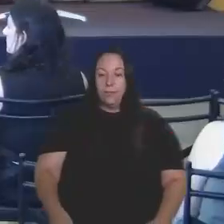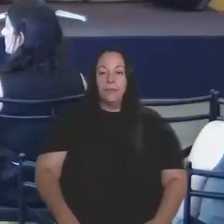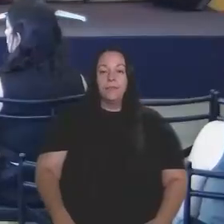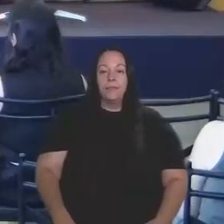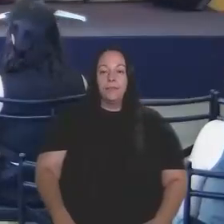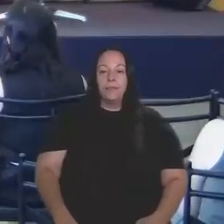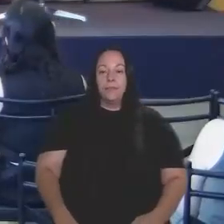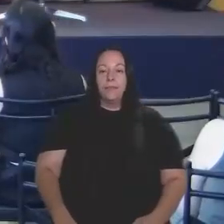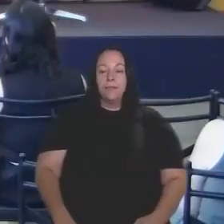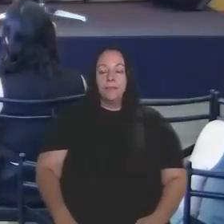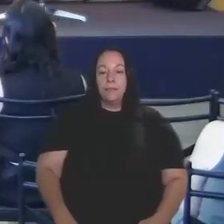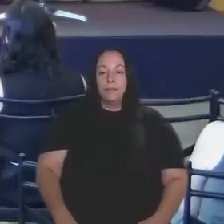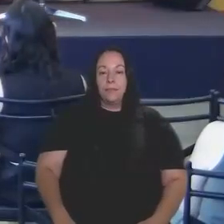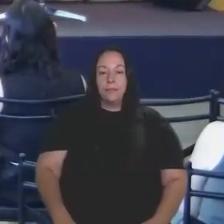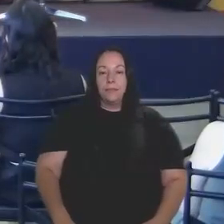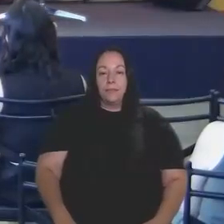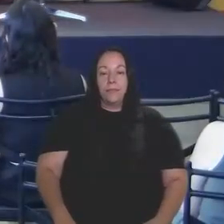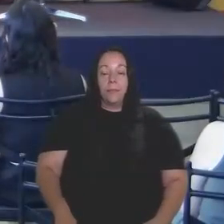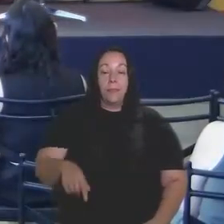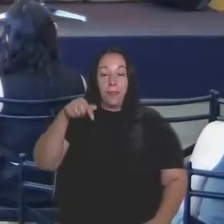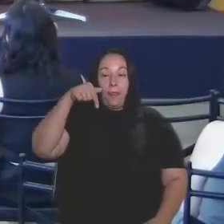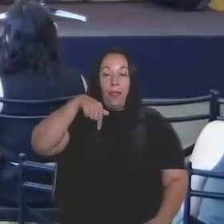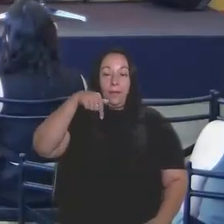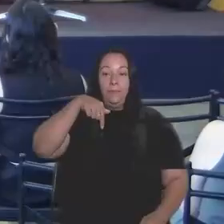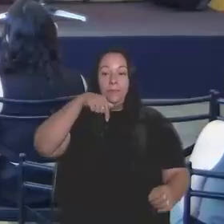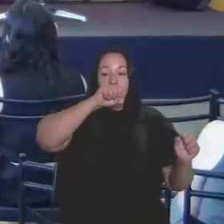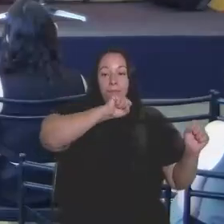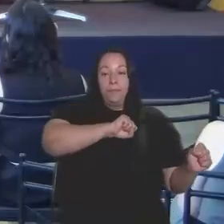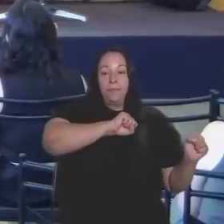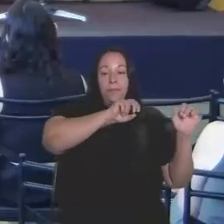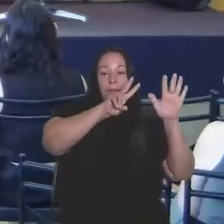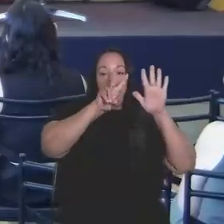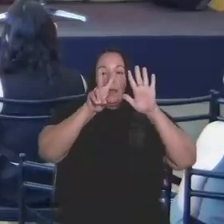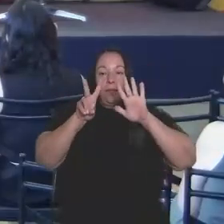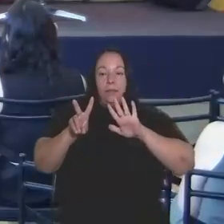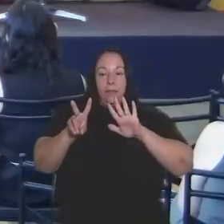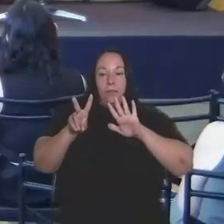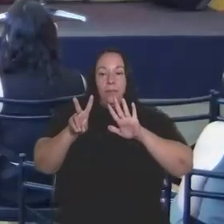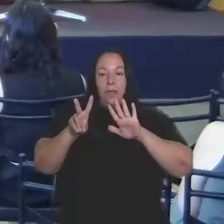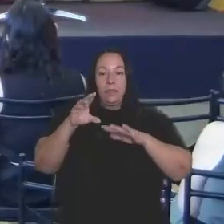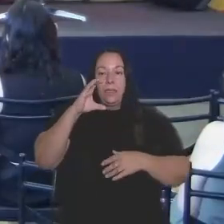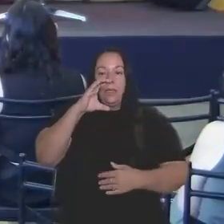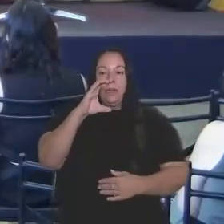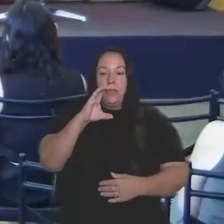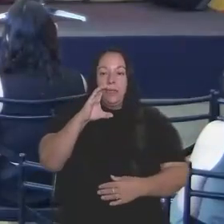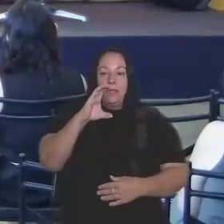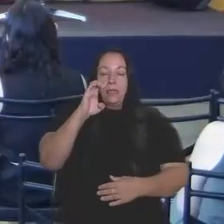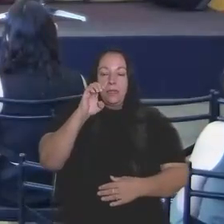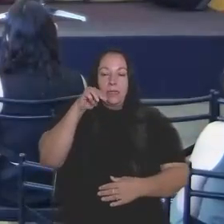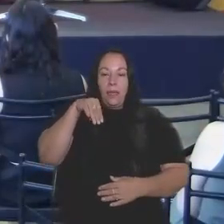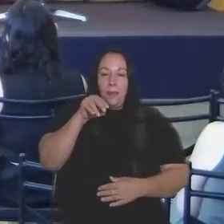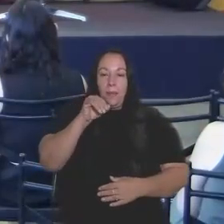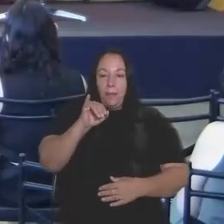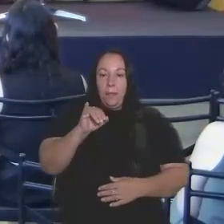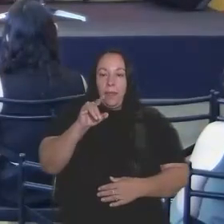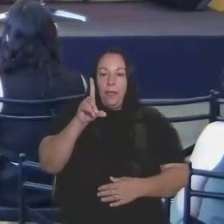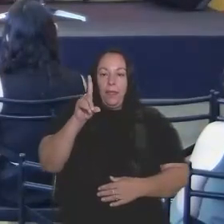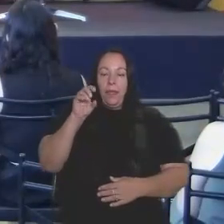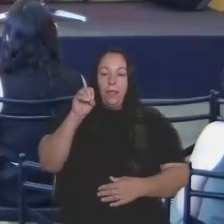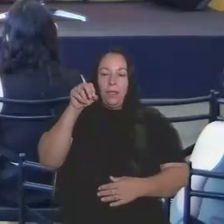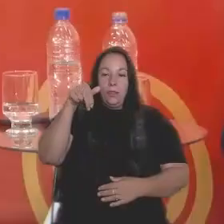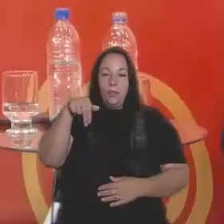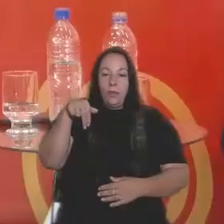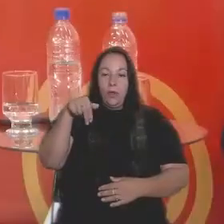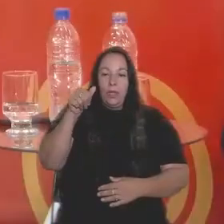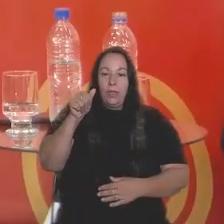deixar alguma coisa, né? Inclusive, essa semana a gente esteve com o pessoal da escola do CEMEI Dona Pedrosa, né? E a diretora estava me